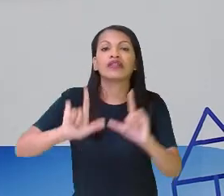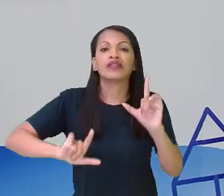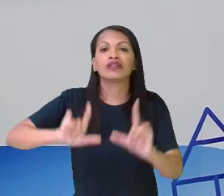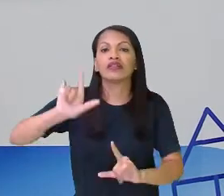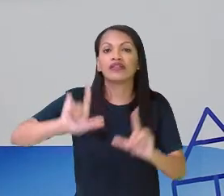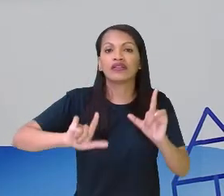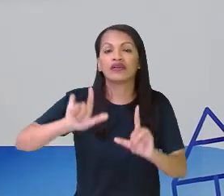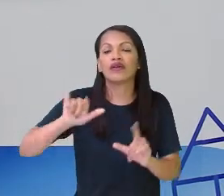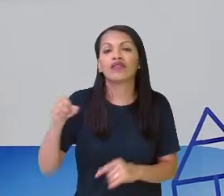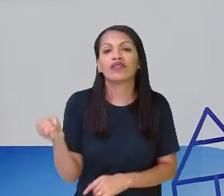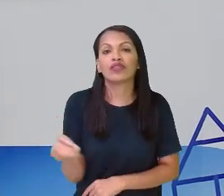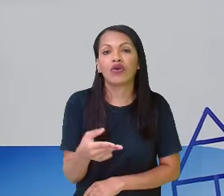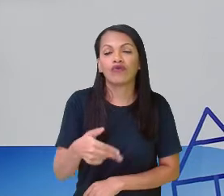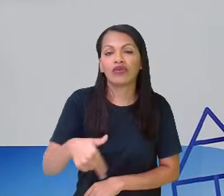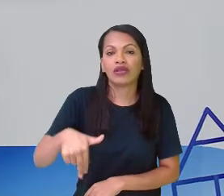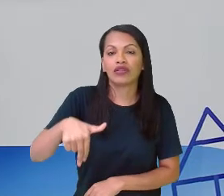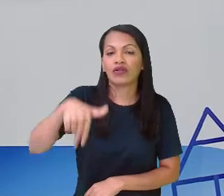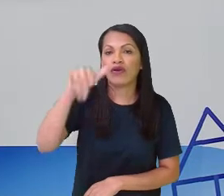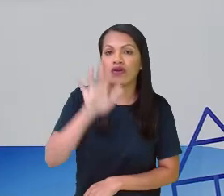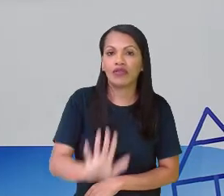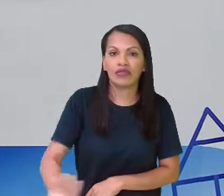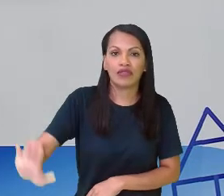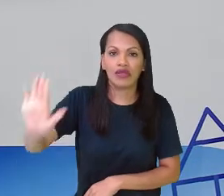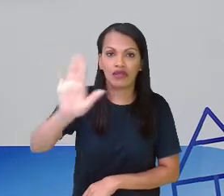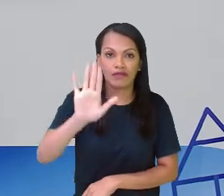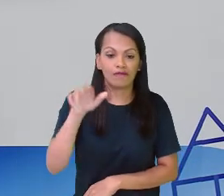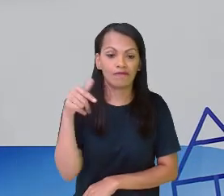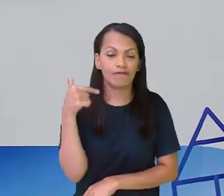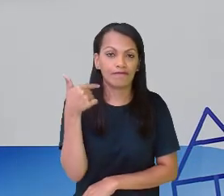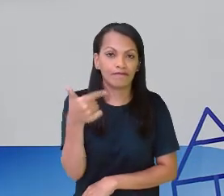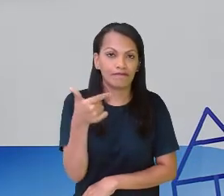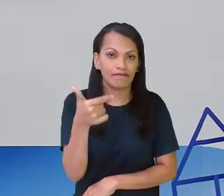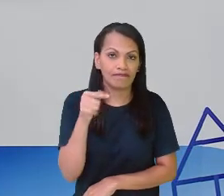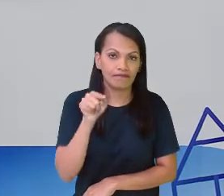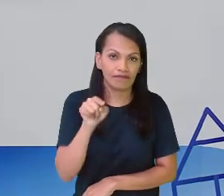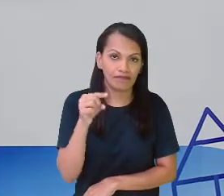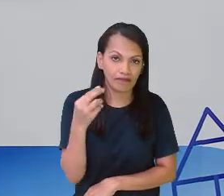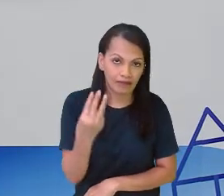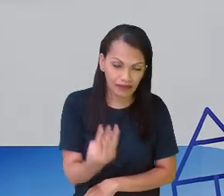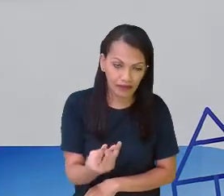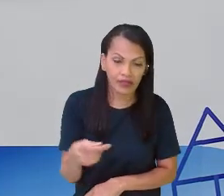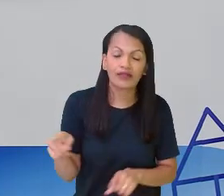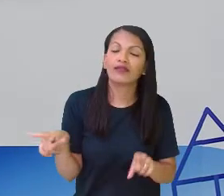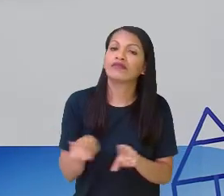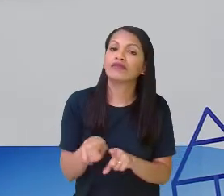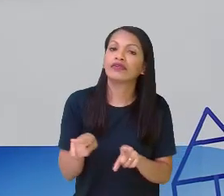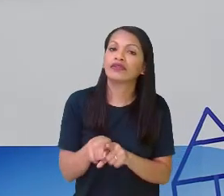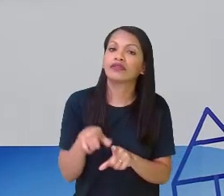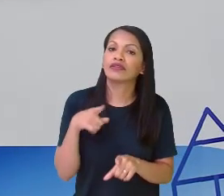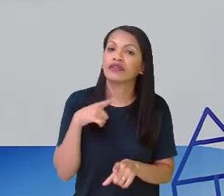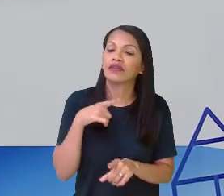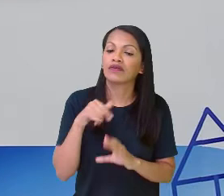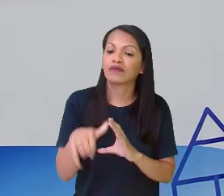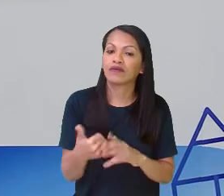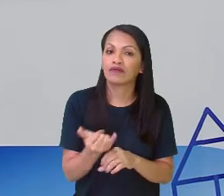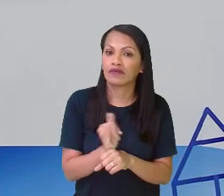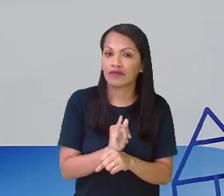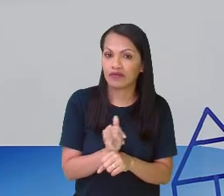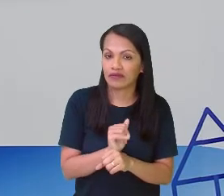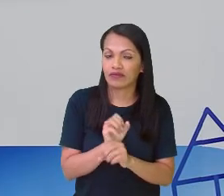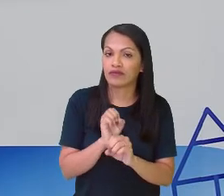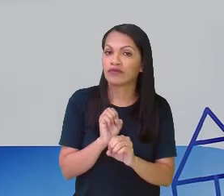canal 22.3. E além da TV, você ainda tem o canal do Educa Recife no